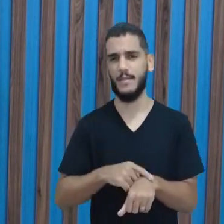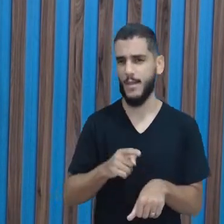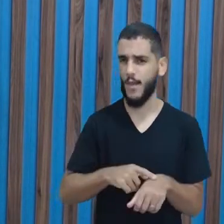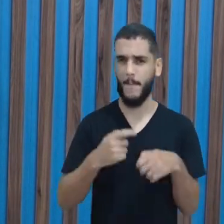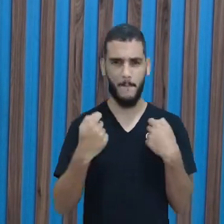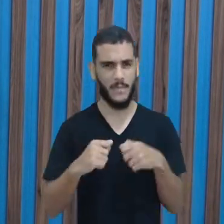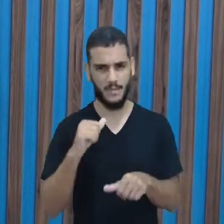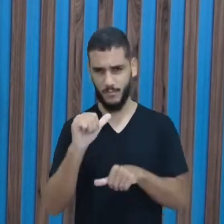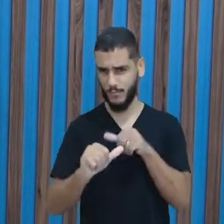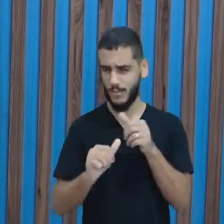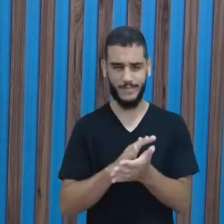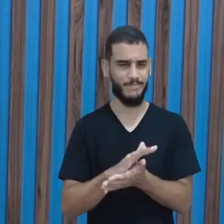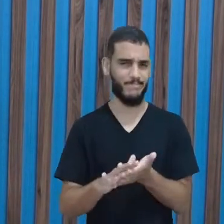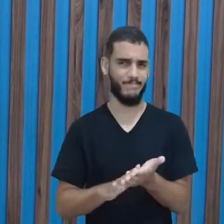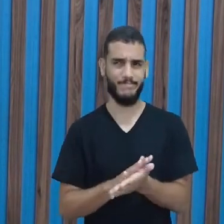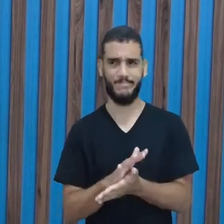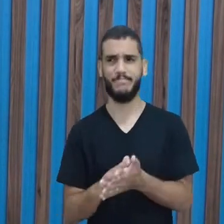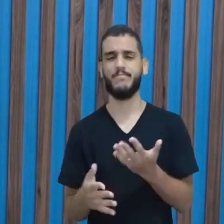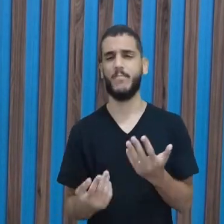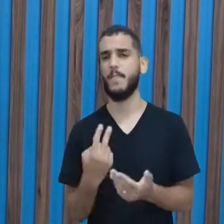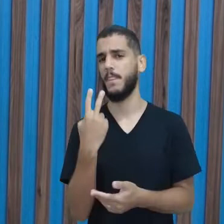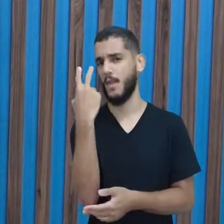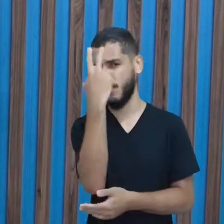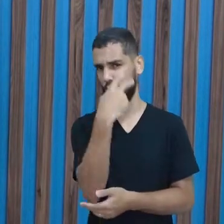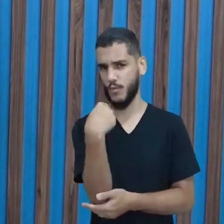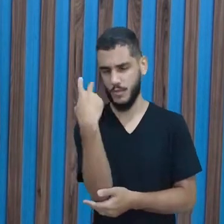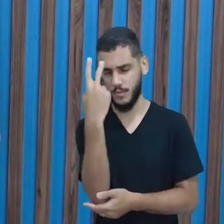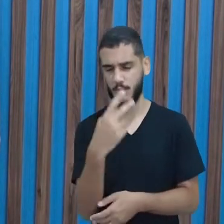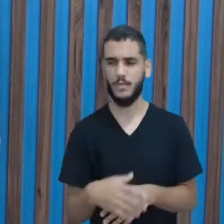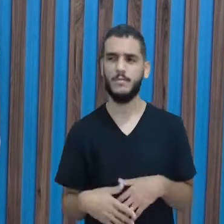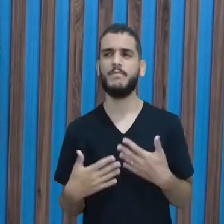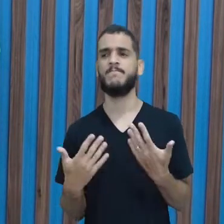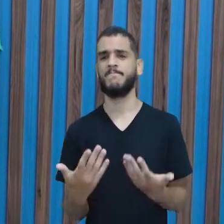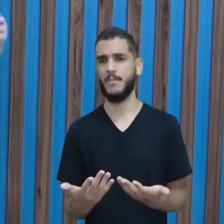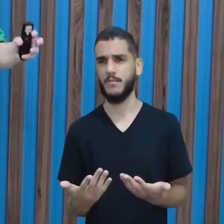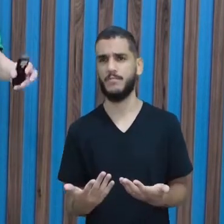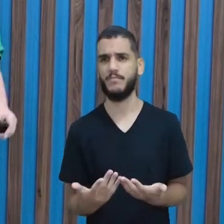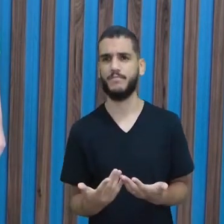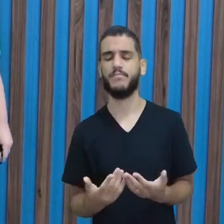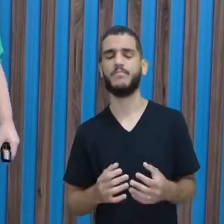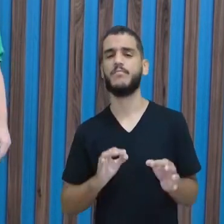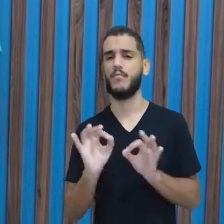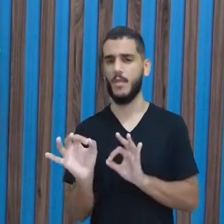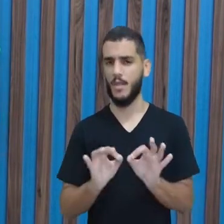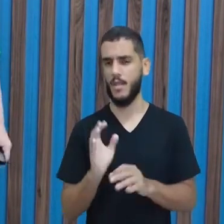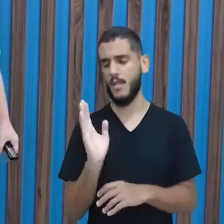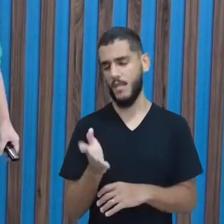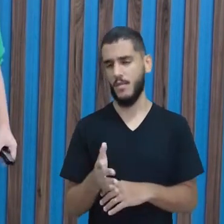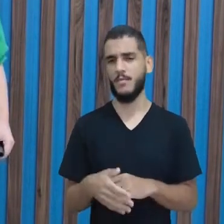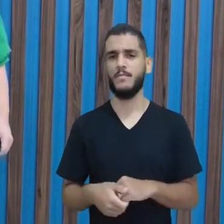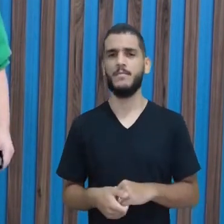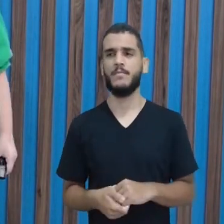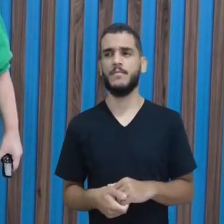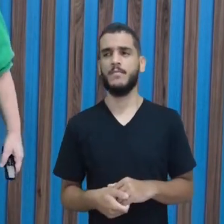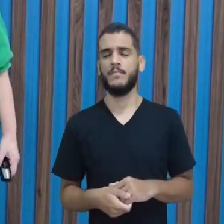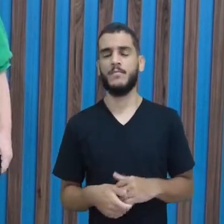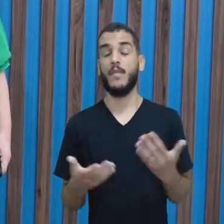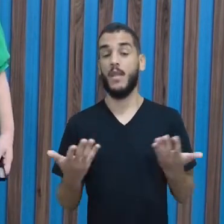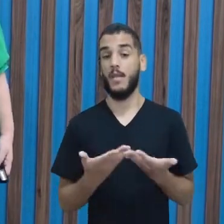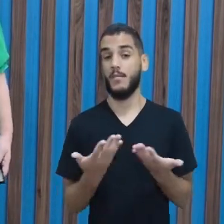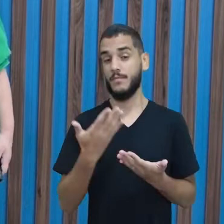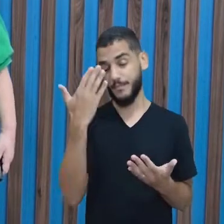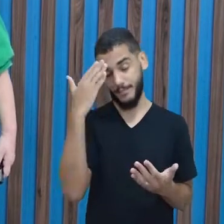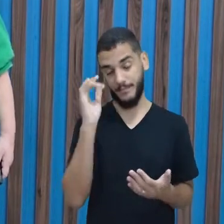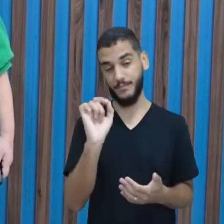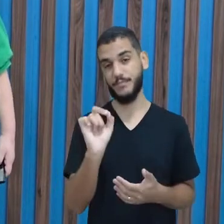mudança, tá? Então, 2 horas. Feito isso, montado isso, olha só, o que é que eu quero saber?